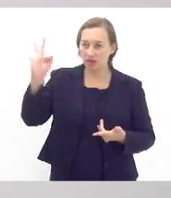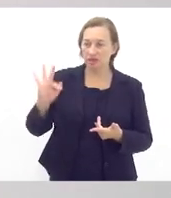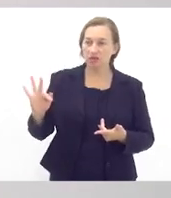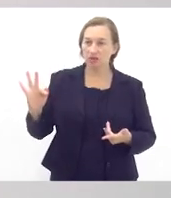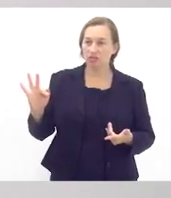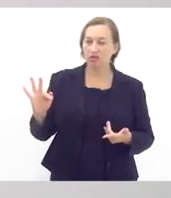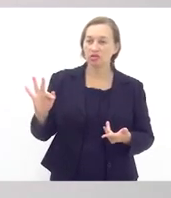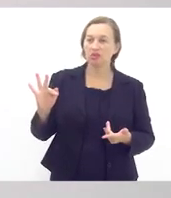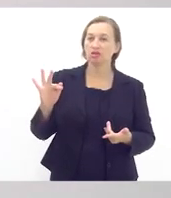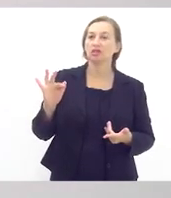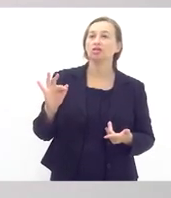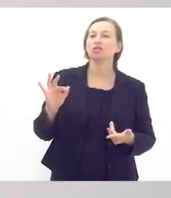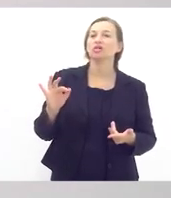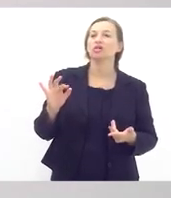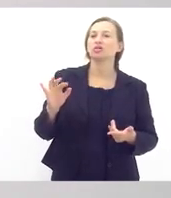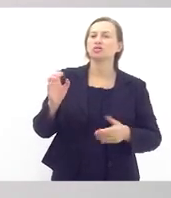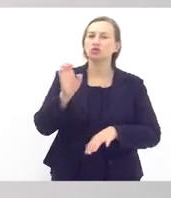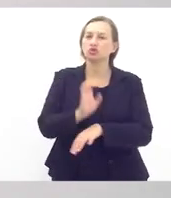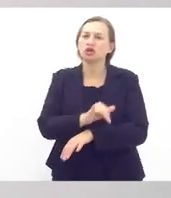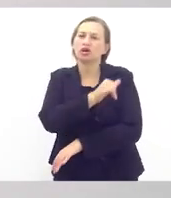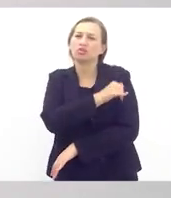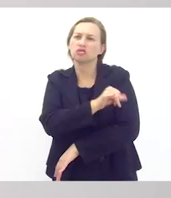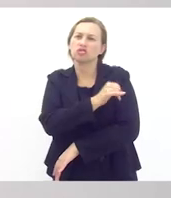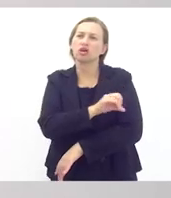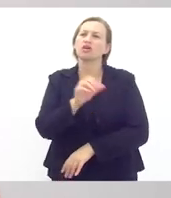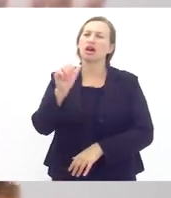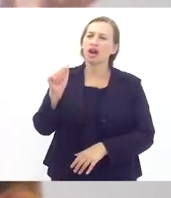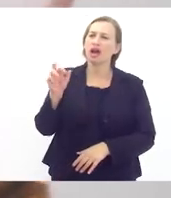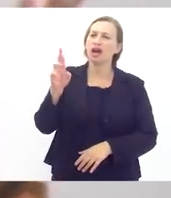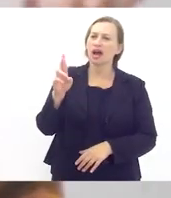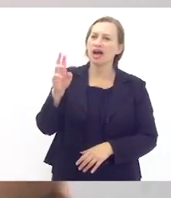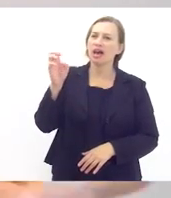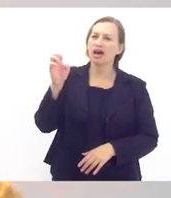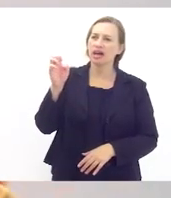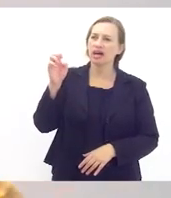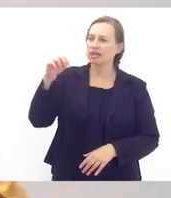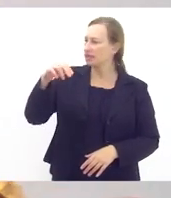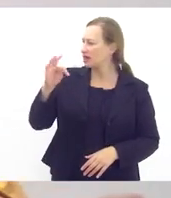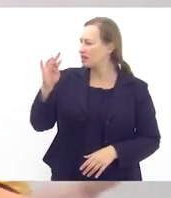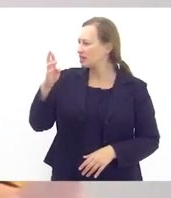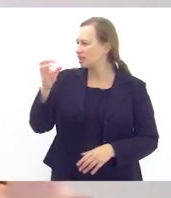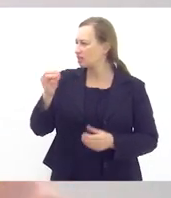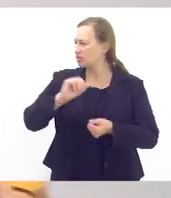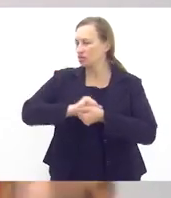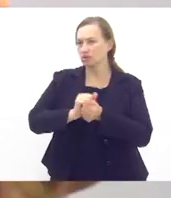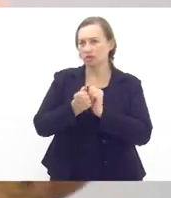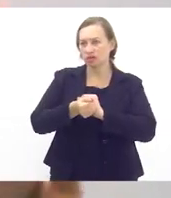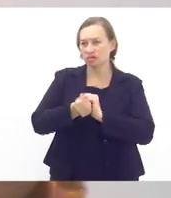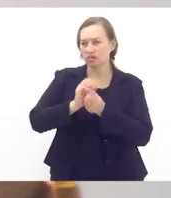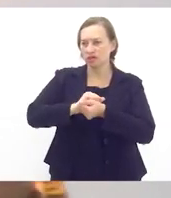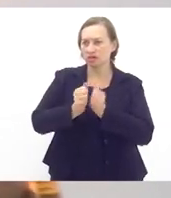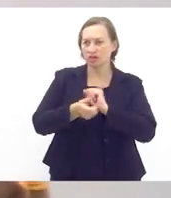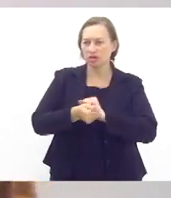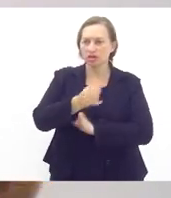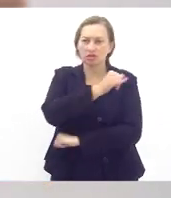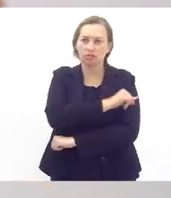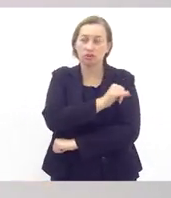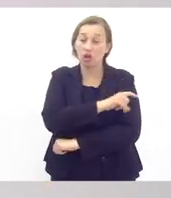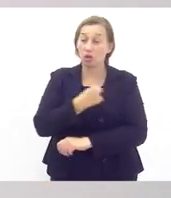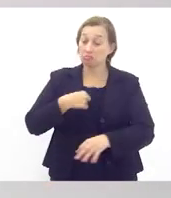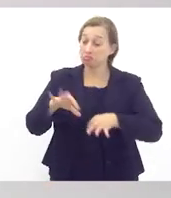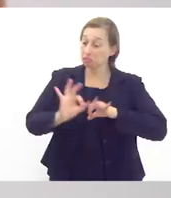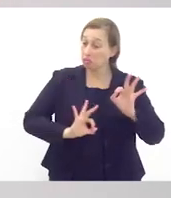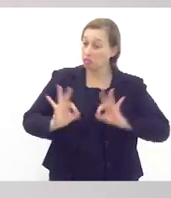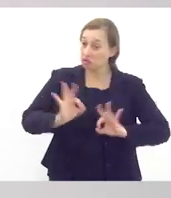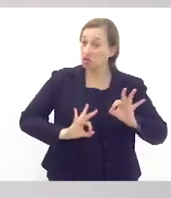Rio de Janeiro é um exemplo disso eu não sei se tem pessoas aqui do movimento do grafite mas o trem organizado porque